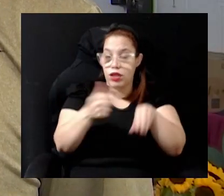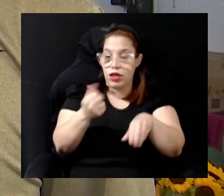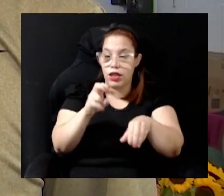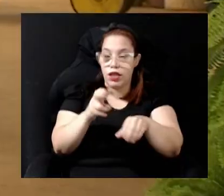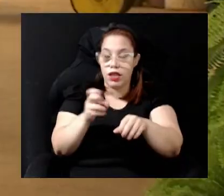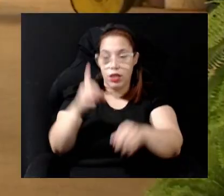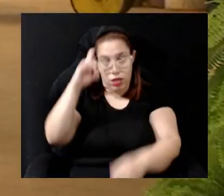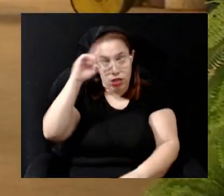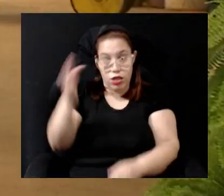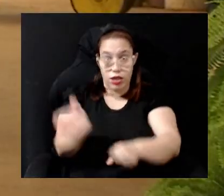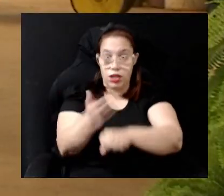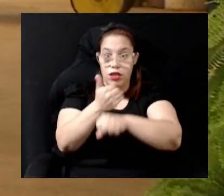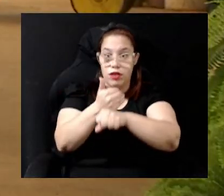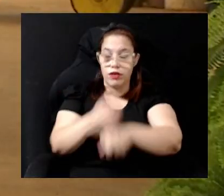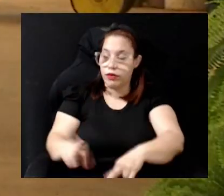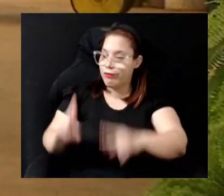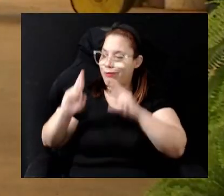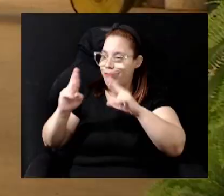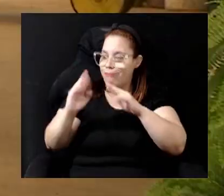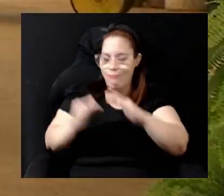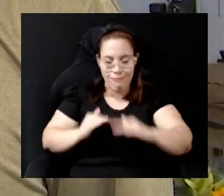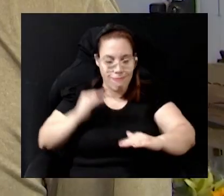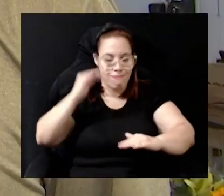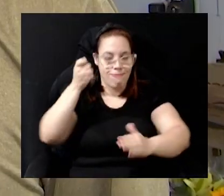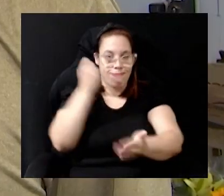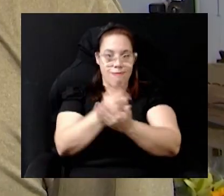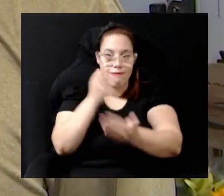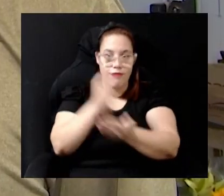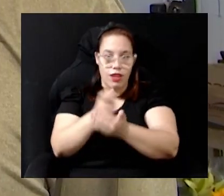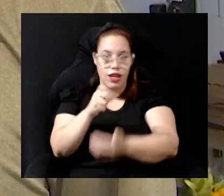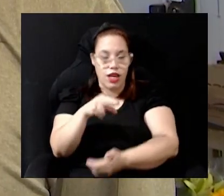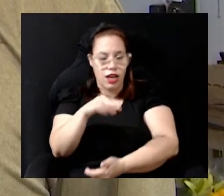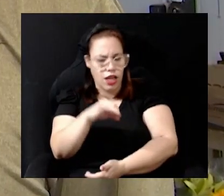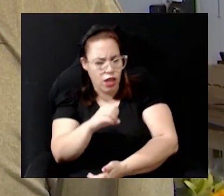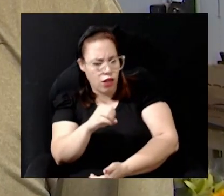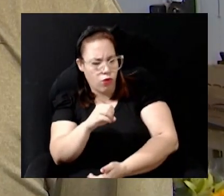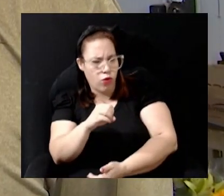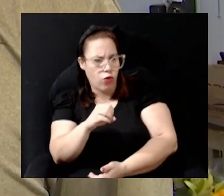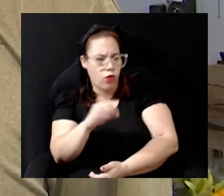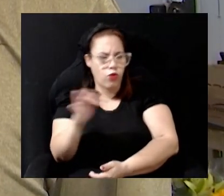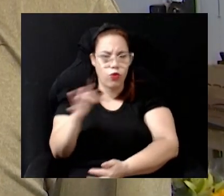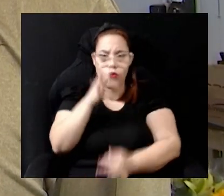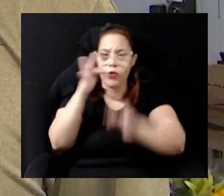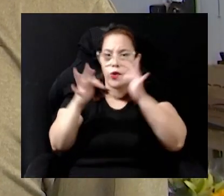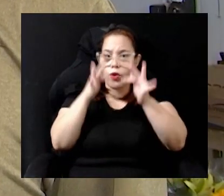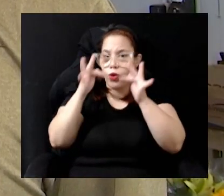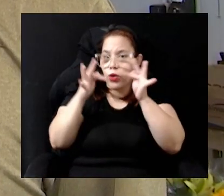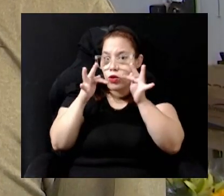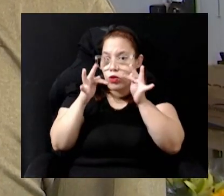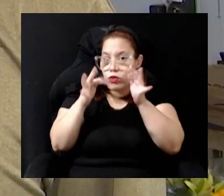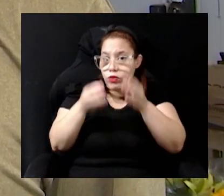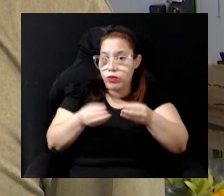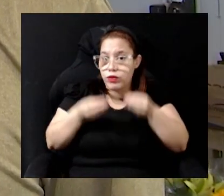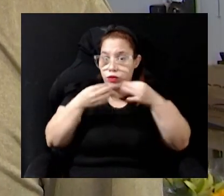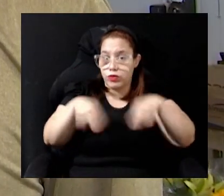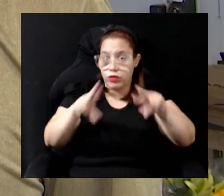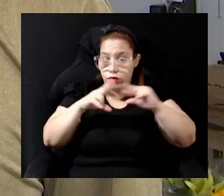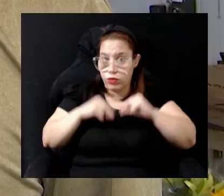já da data. A expectativa é alta, né? Da gente poder vender vasos de crisântemos e até mesmo flores de corte ou tudo mais que as pessoas gostam de estar presenteando